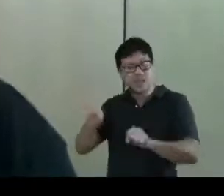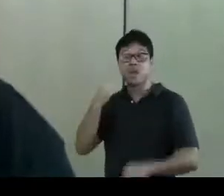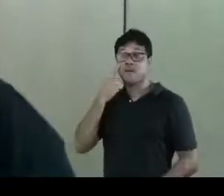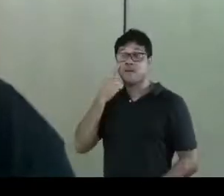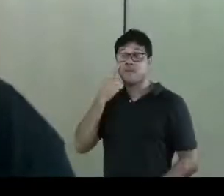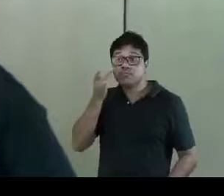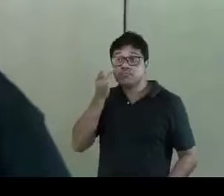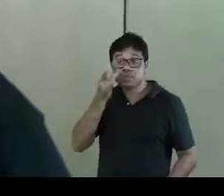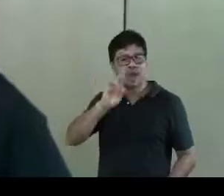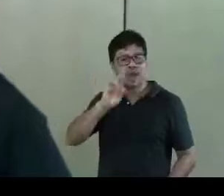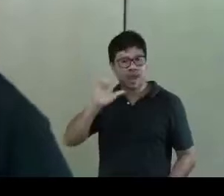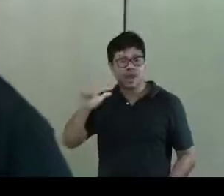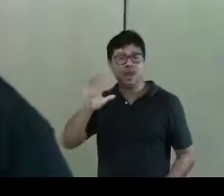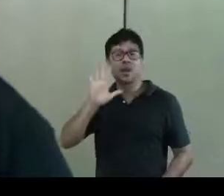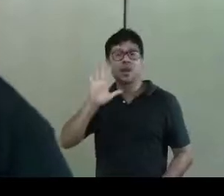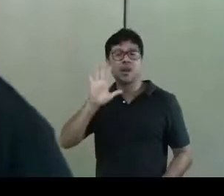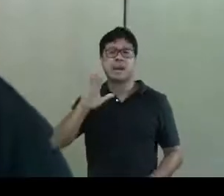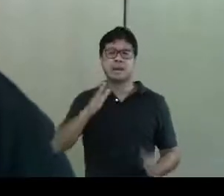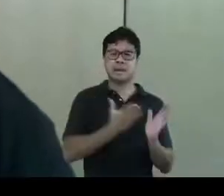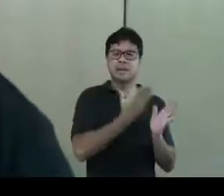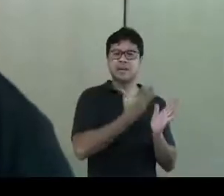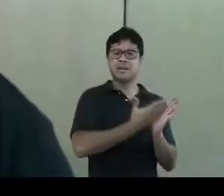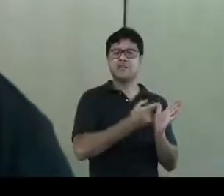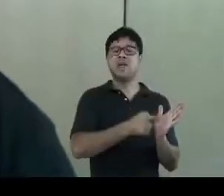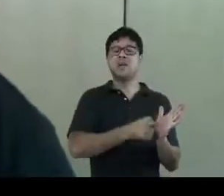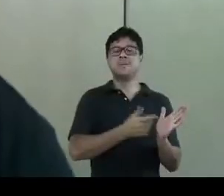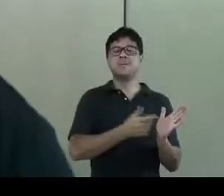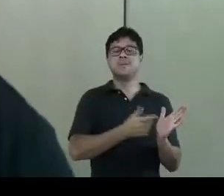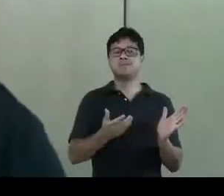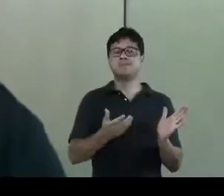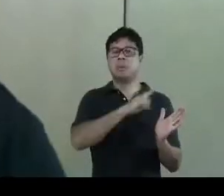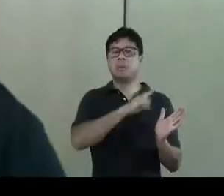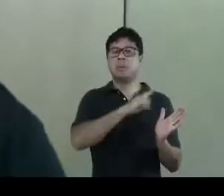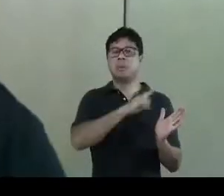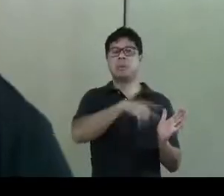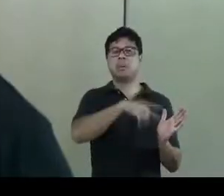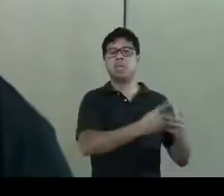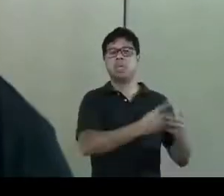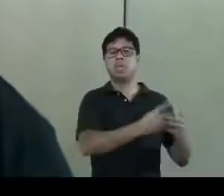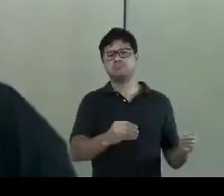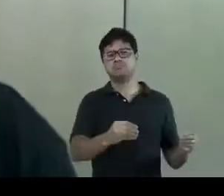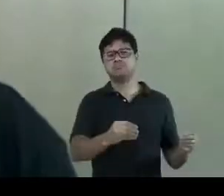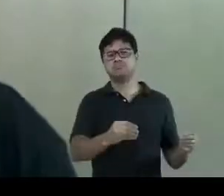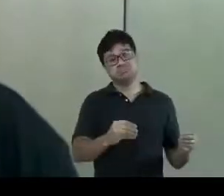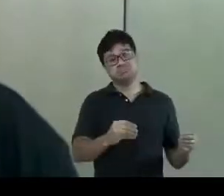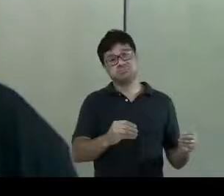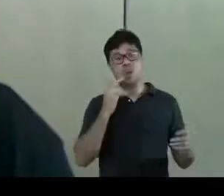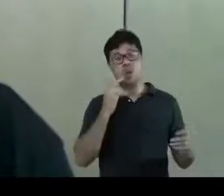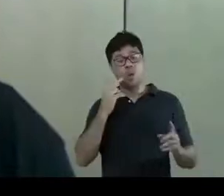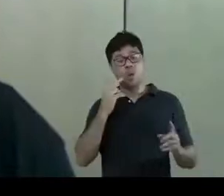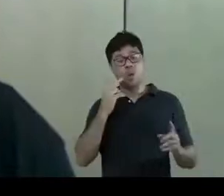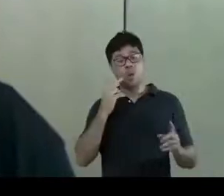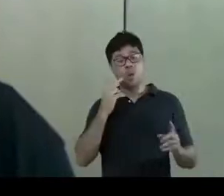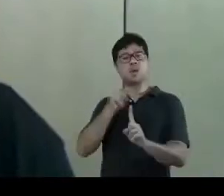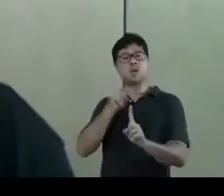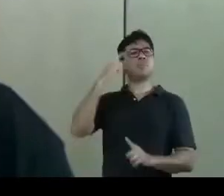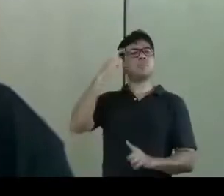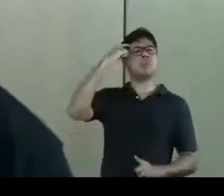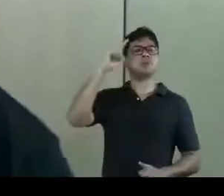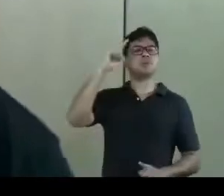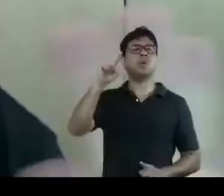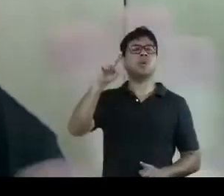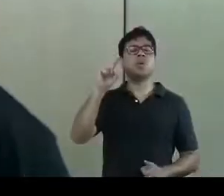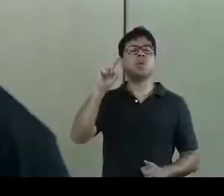realidade digital, sem necessariamente encerrá-la, né, numa perspectiva apenas do